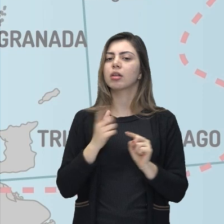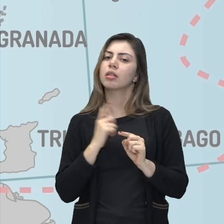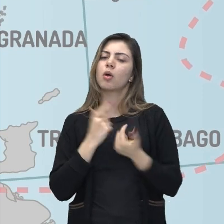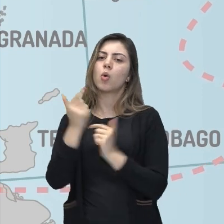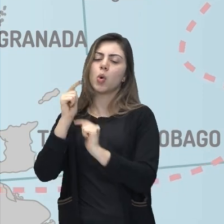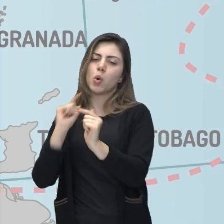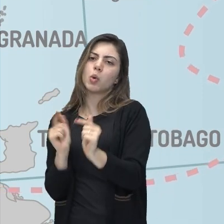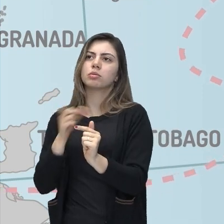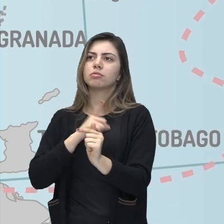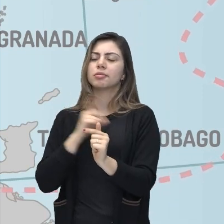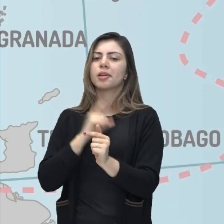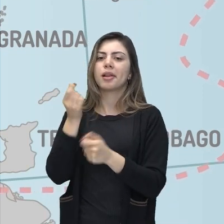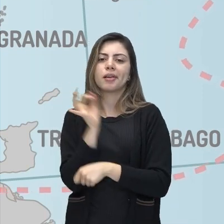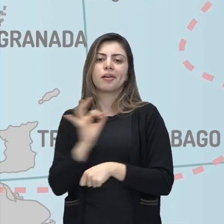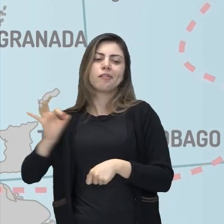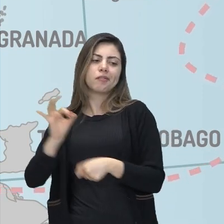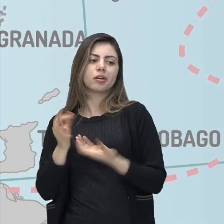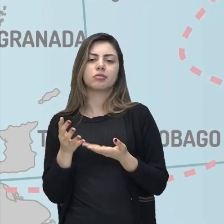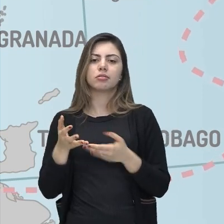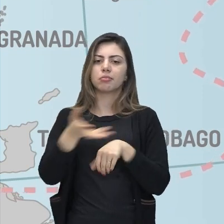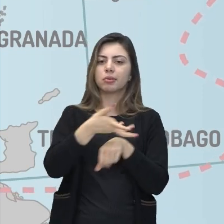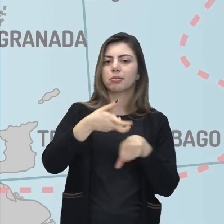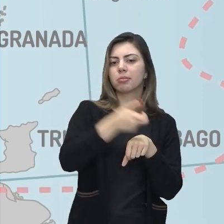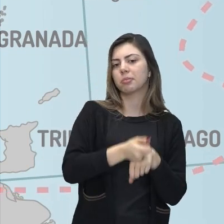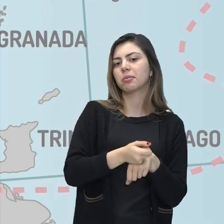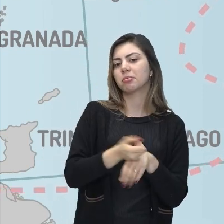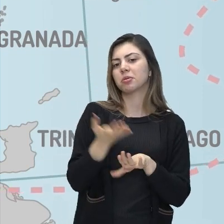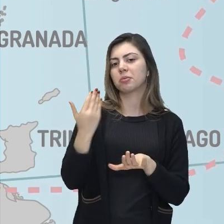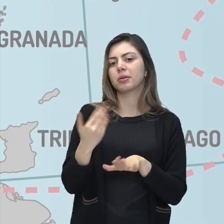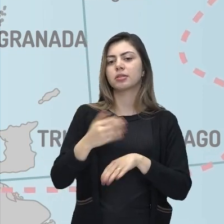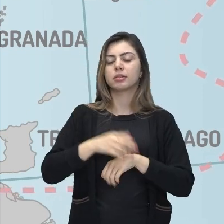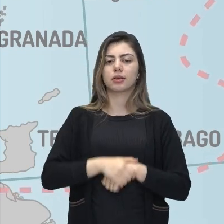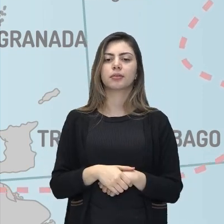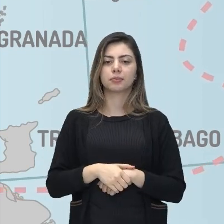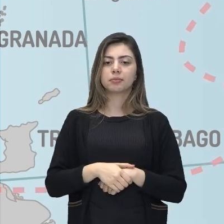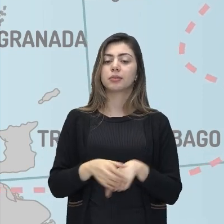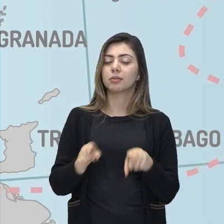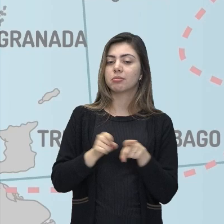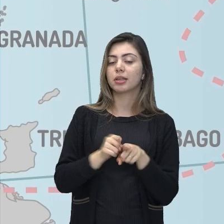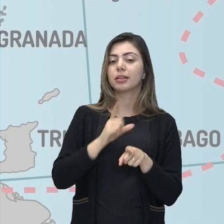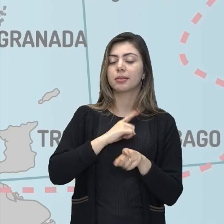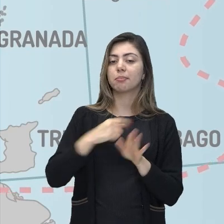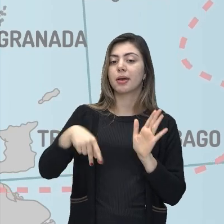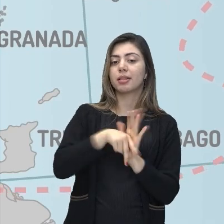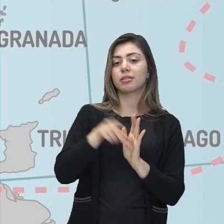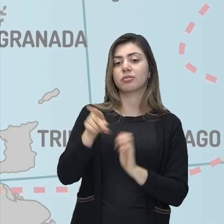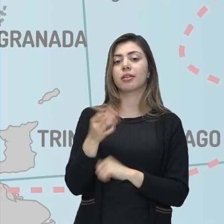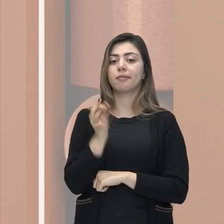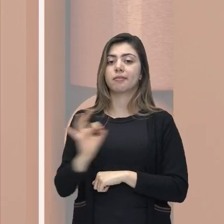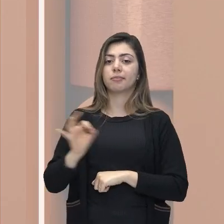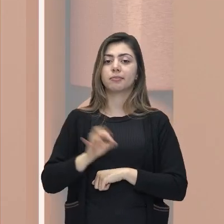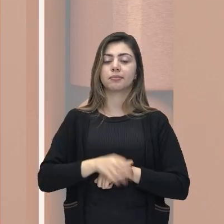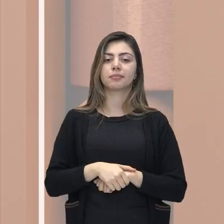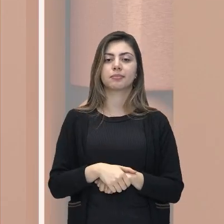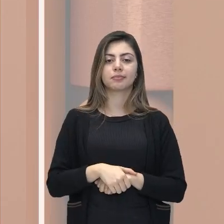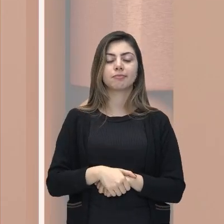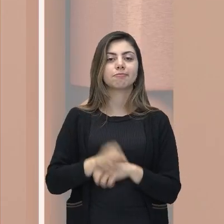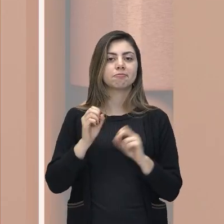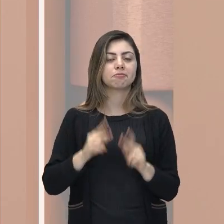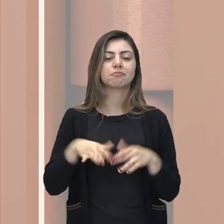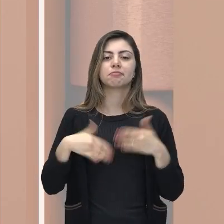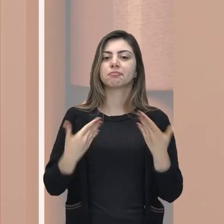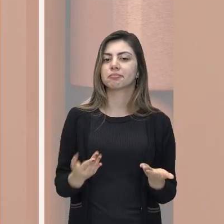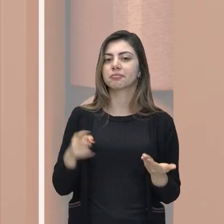francesas, britânicas ou holandesas, como Guadalupe e Martinica, que pertencem à França. Ok, então,